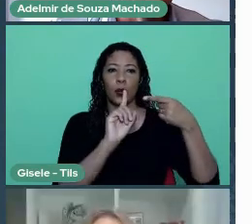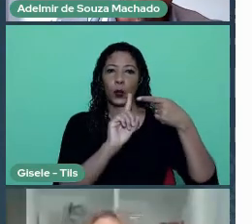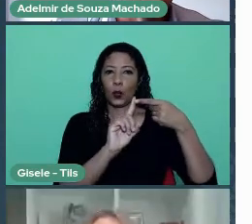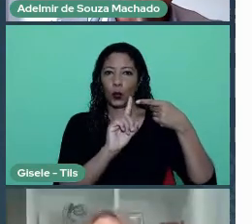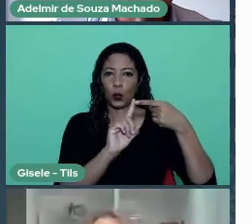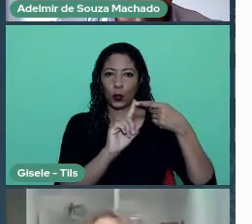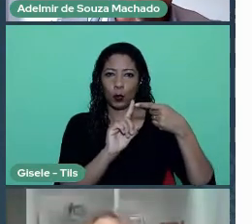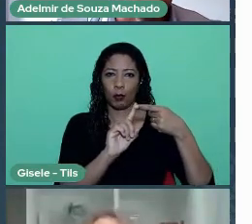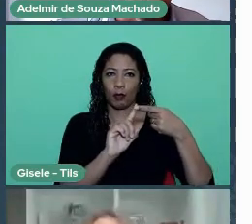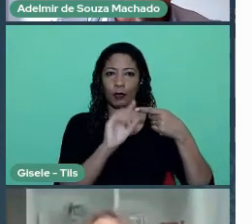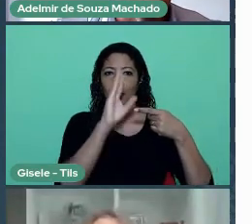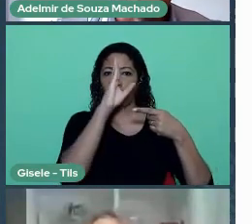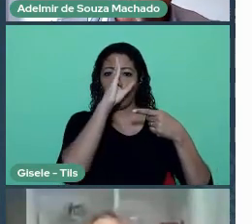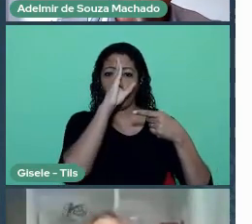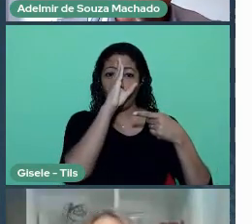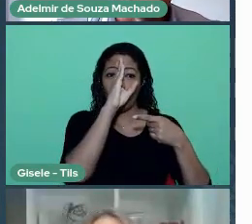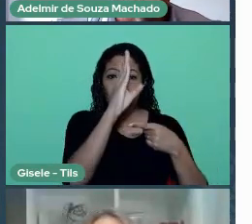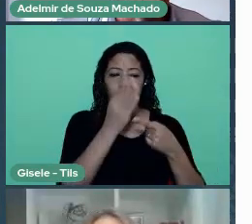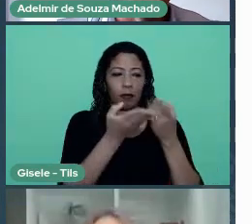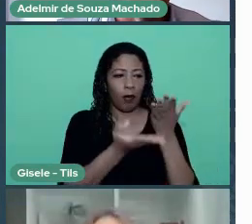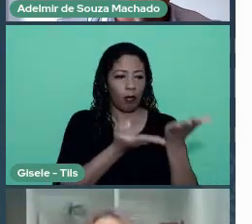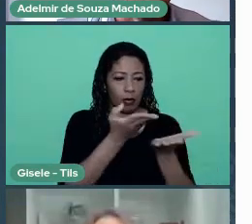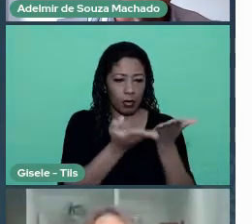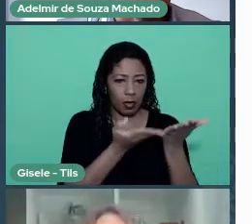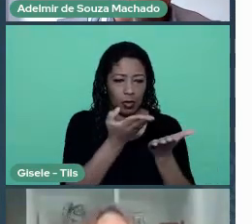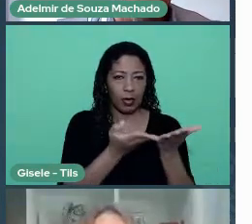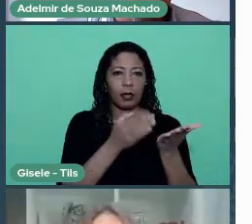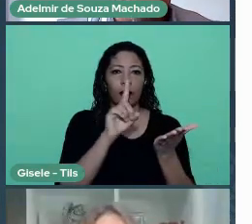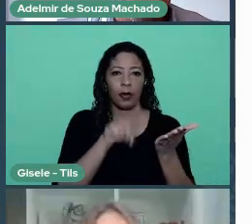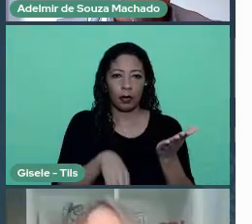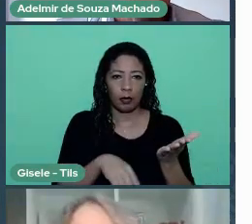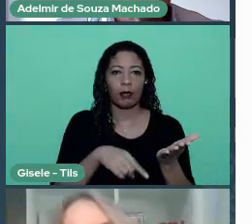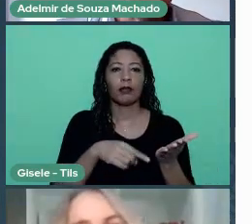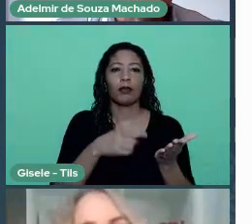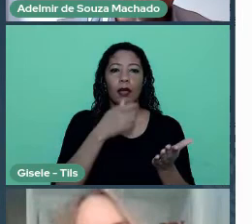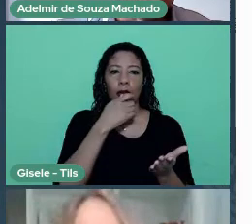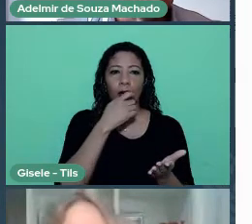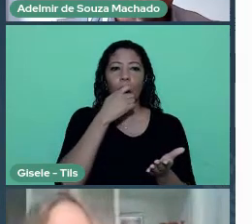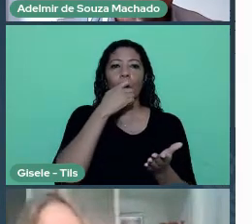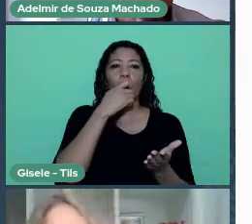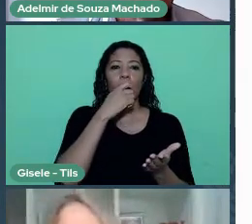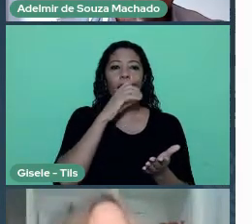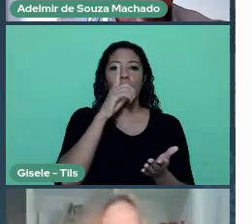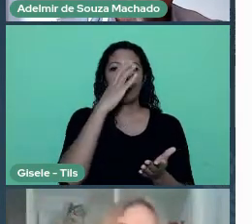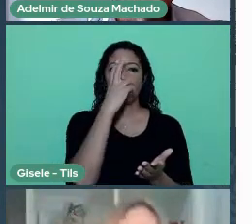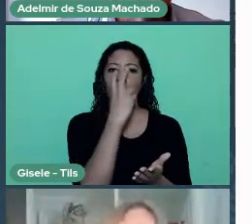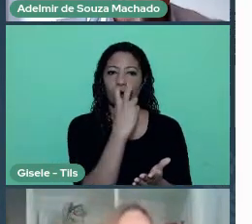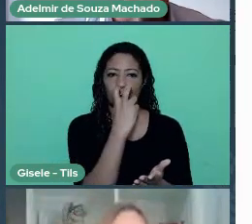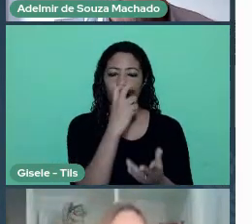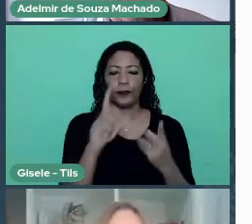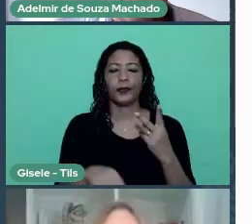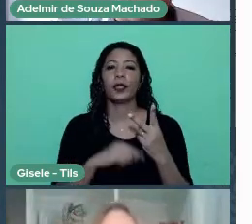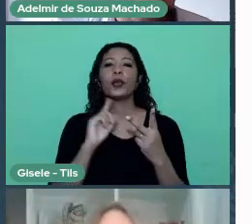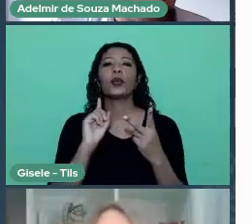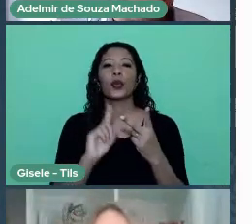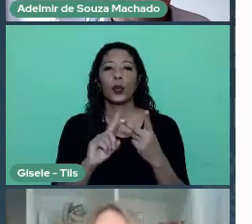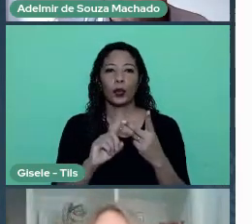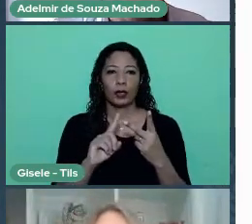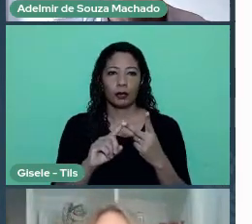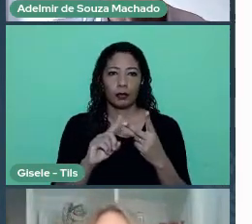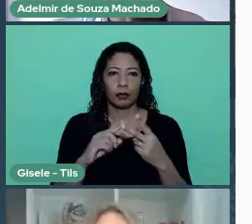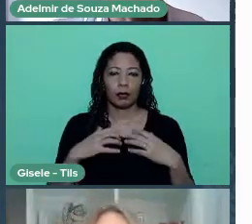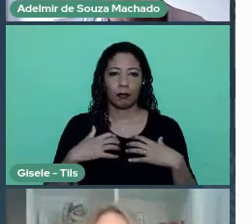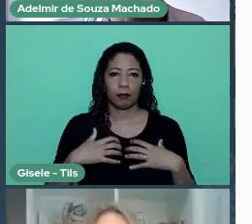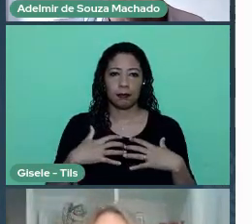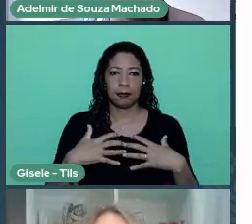A principal via de tratamento da asma é por via inalatória. 2, os